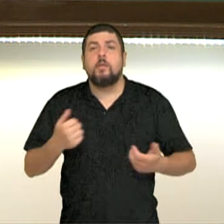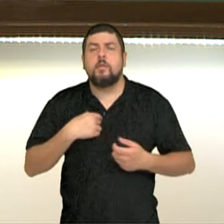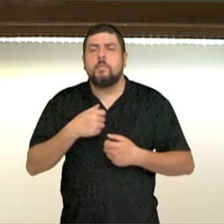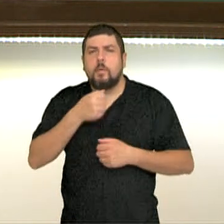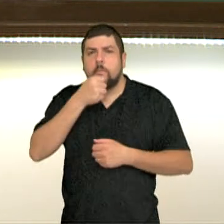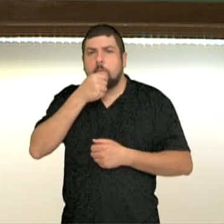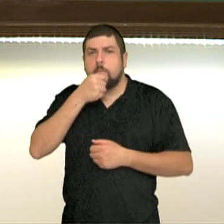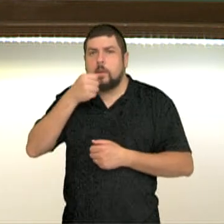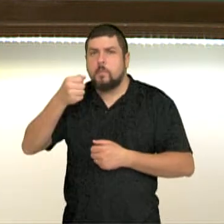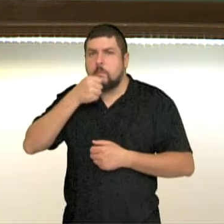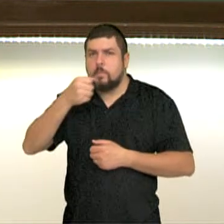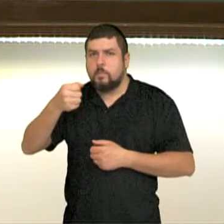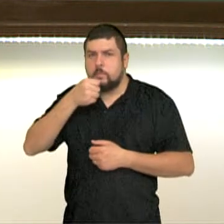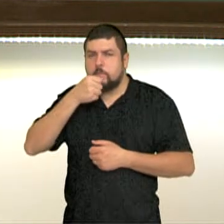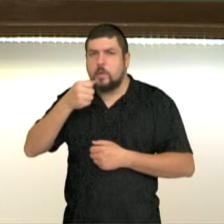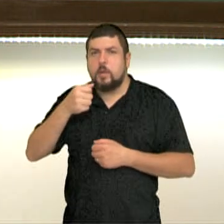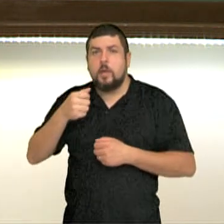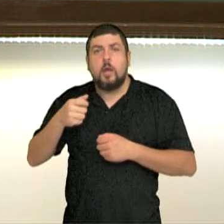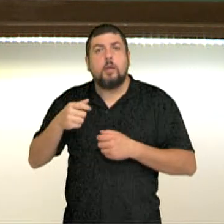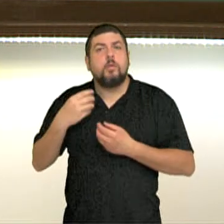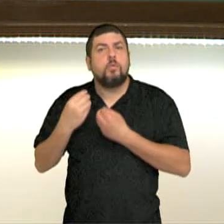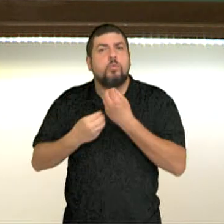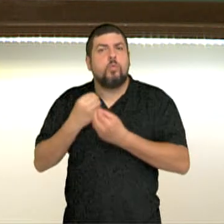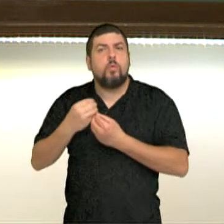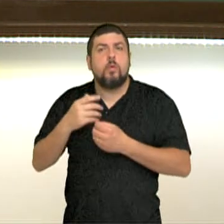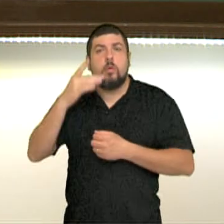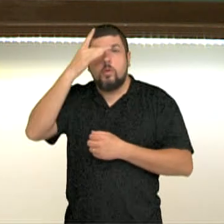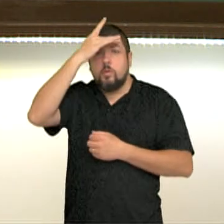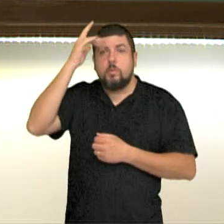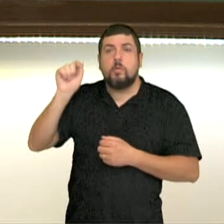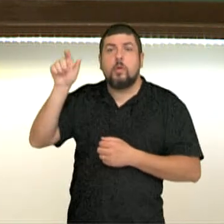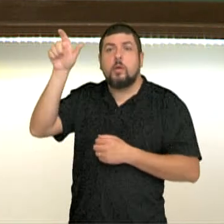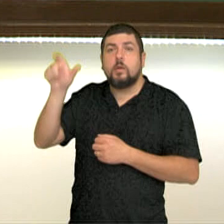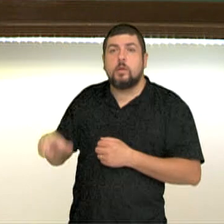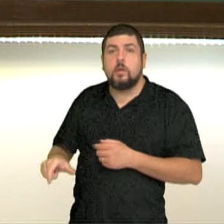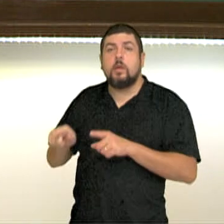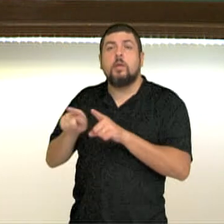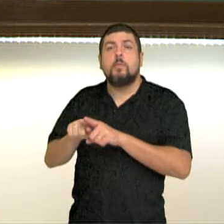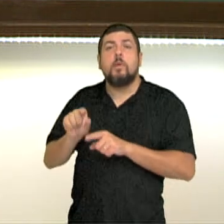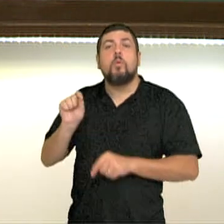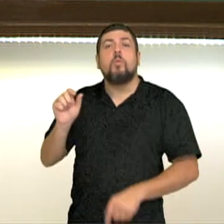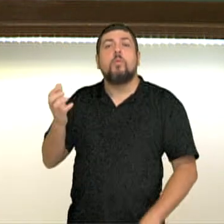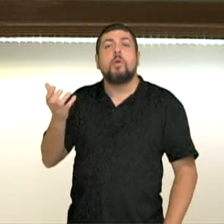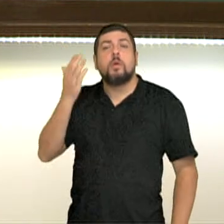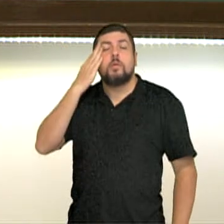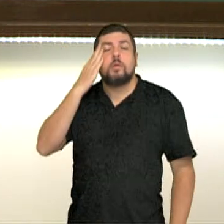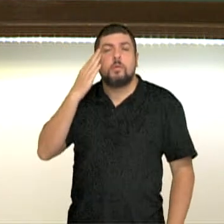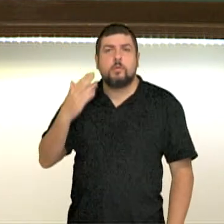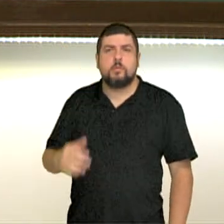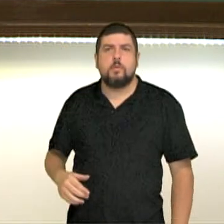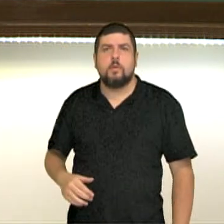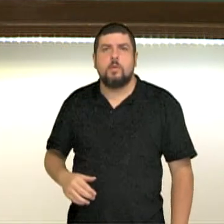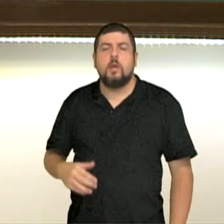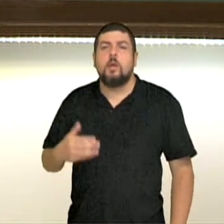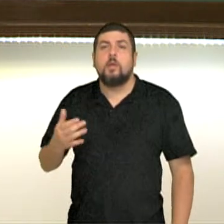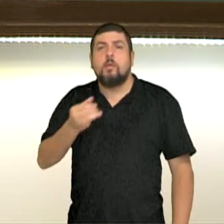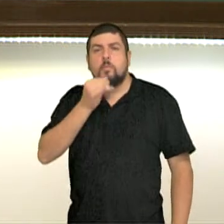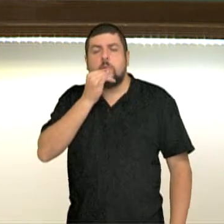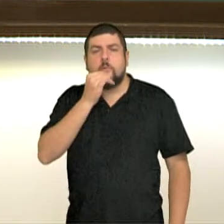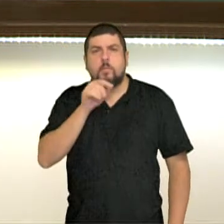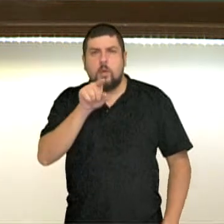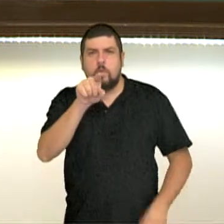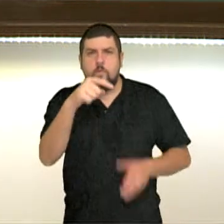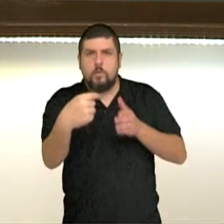uma entrevista, eu tenho sempre que pensar quem é a pessoa que eu vou entrevistar e o que que eu quero saber dela. Então vamos supor que você quer entrevistar a mim. Eu